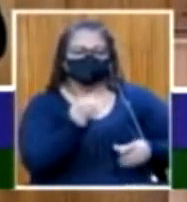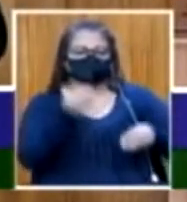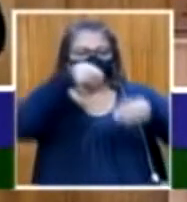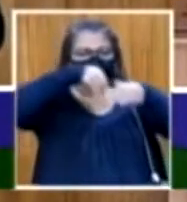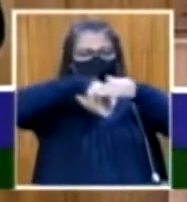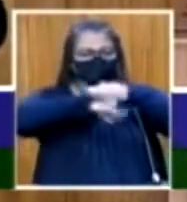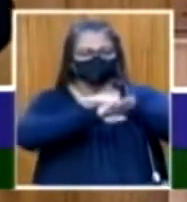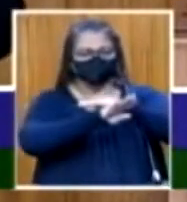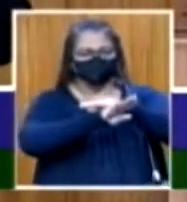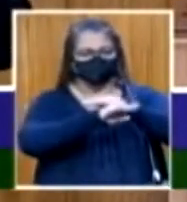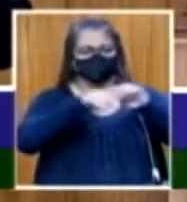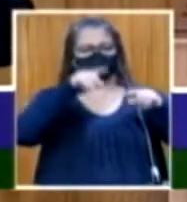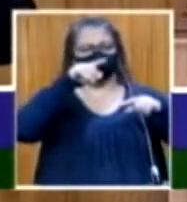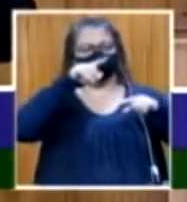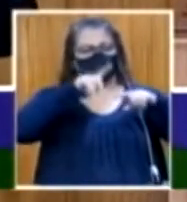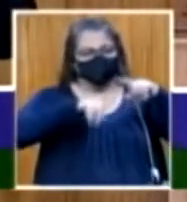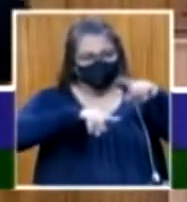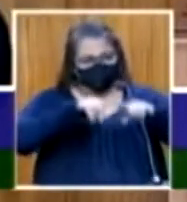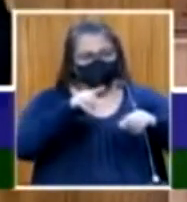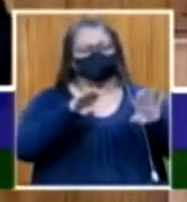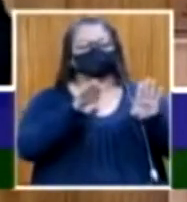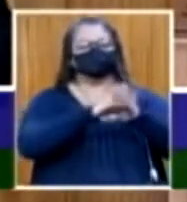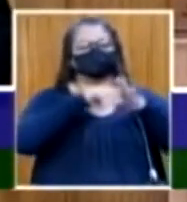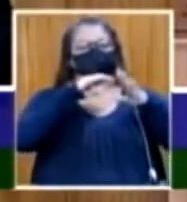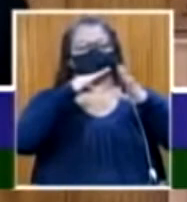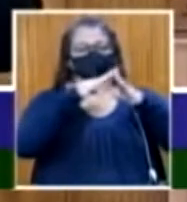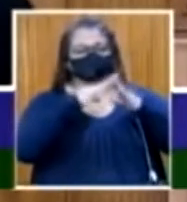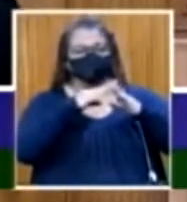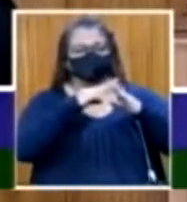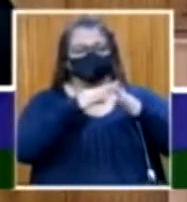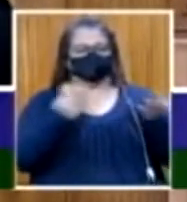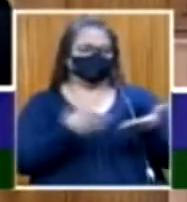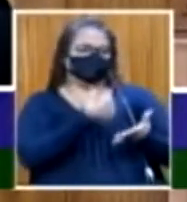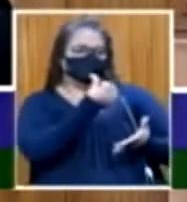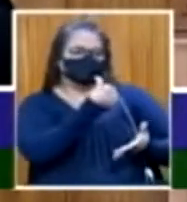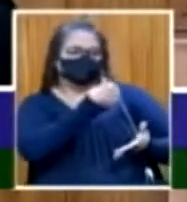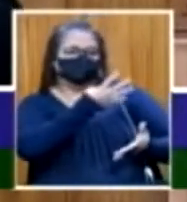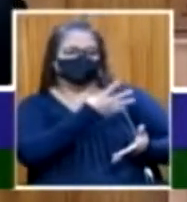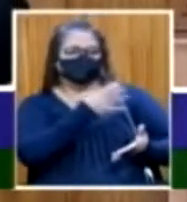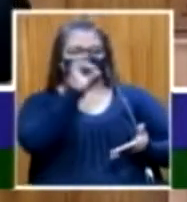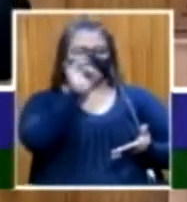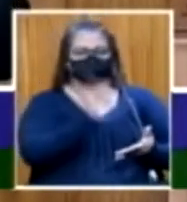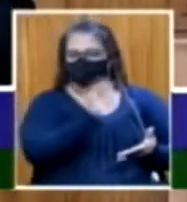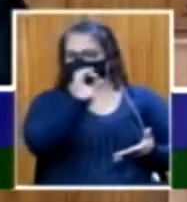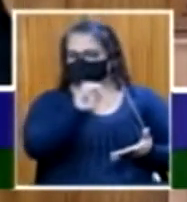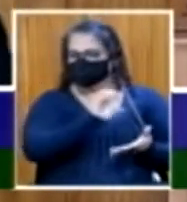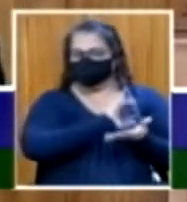em logística e em imóveis comerciais nos últimos anos. 64%.